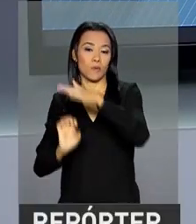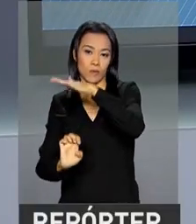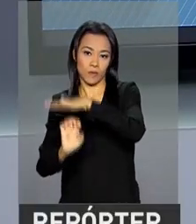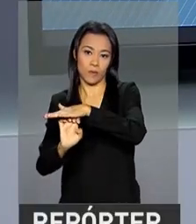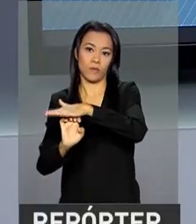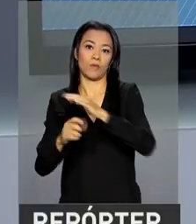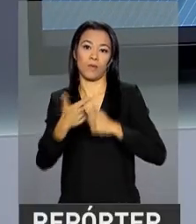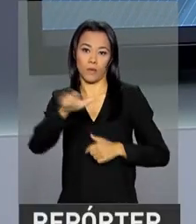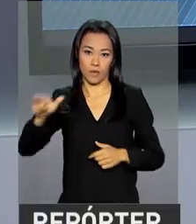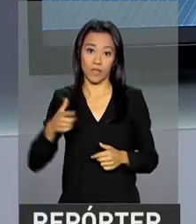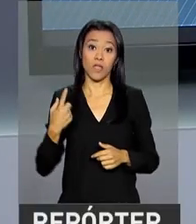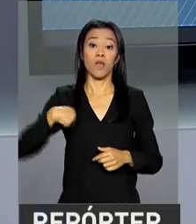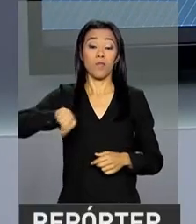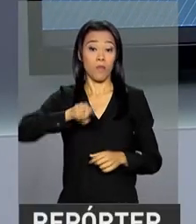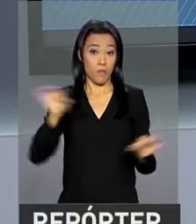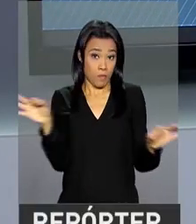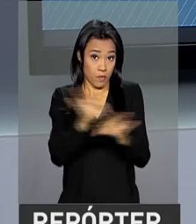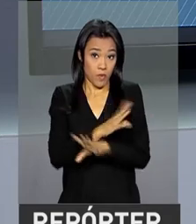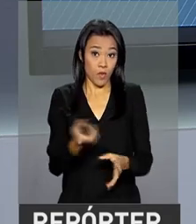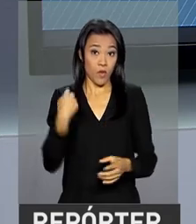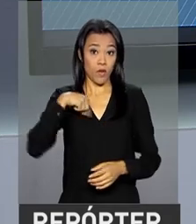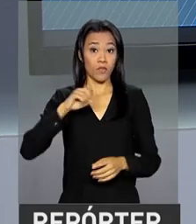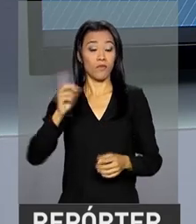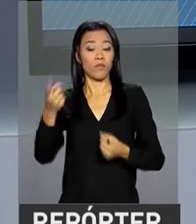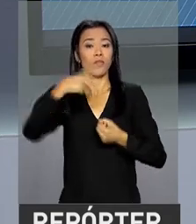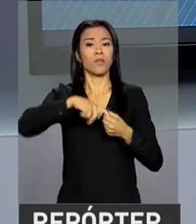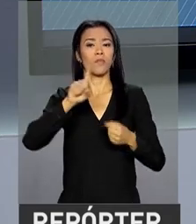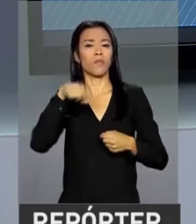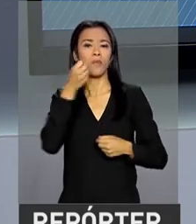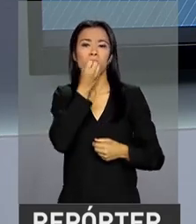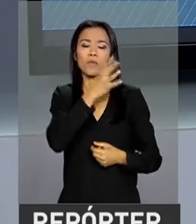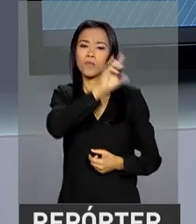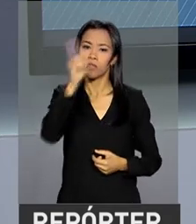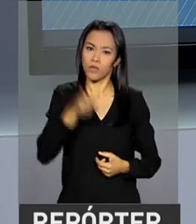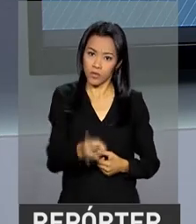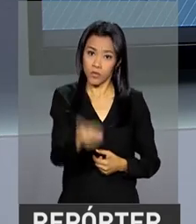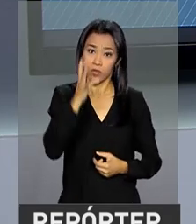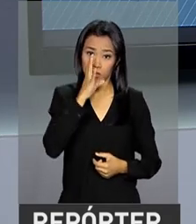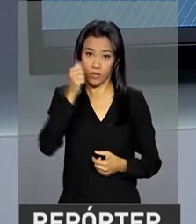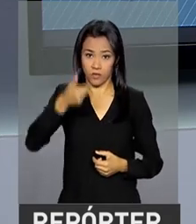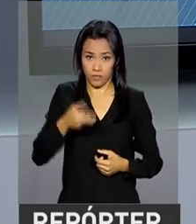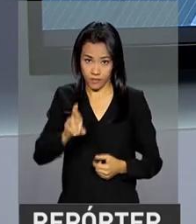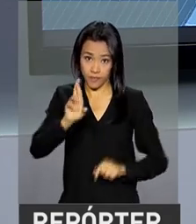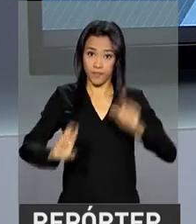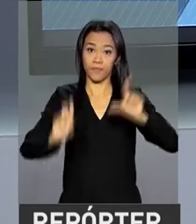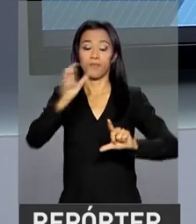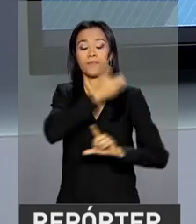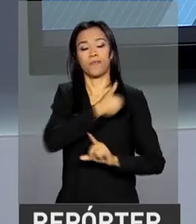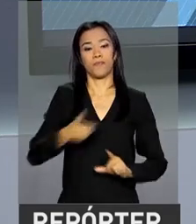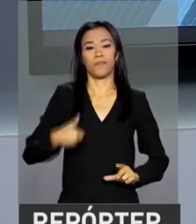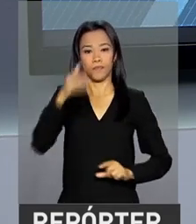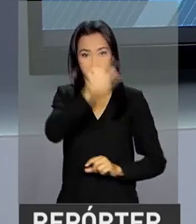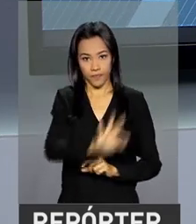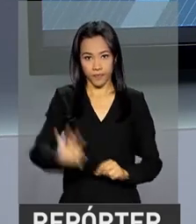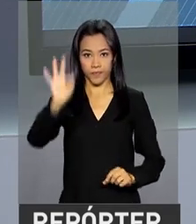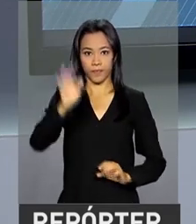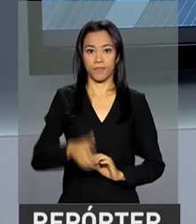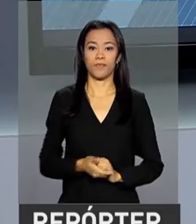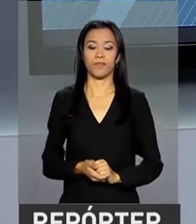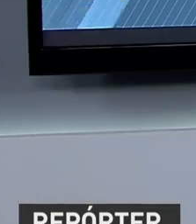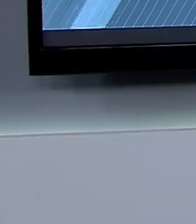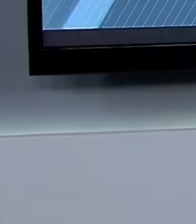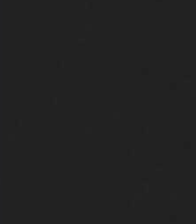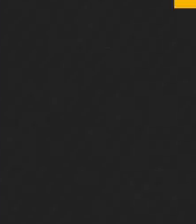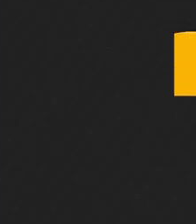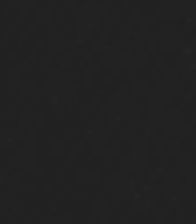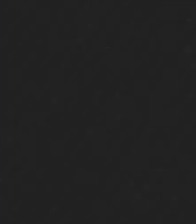aqui voltamos em uma hora na próxima edição do repórter nbr bom dia pra você continue com a gente aqui na nbr a tv do governo federal